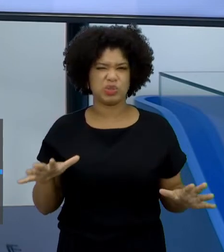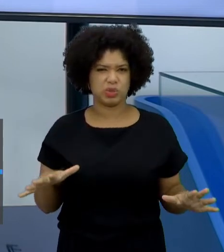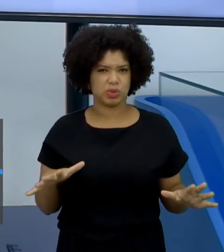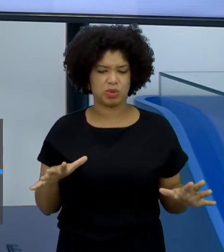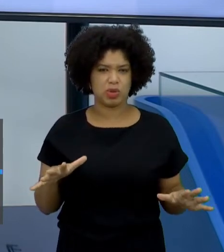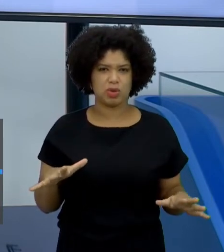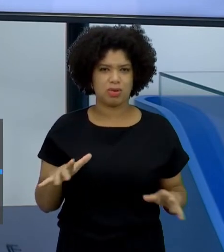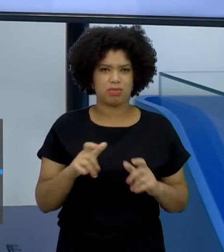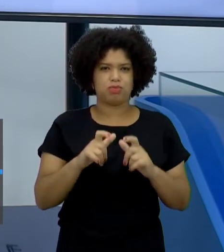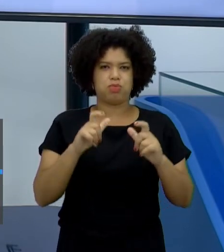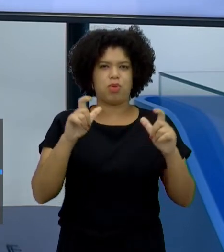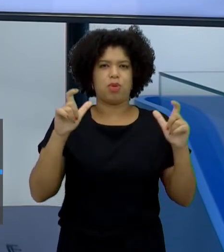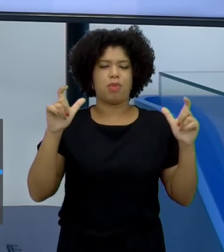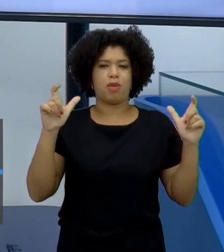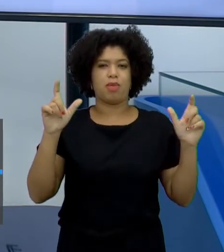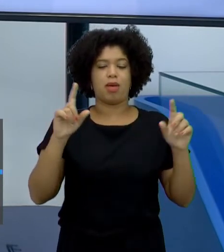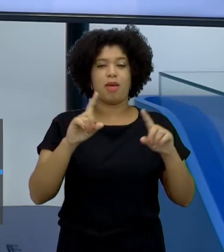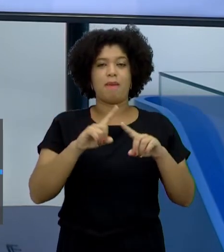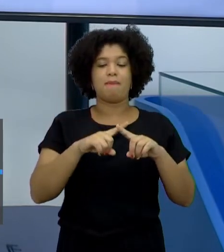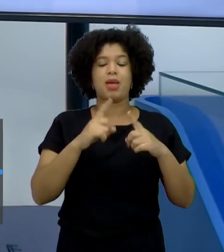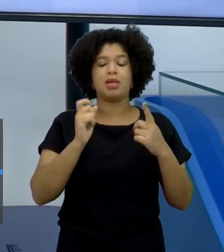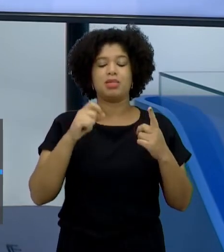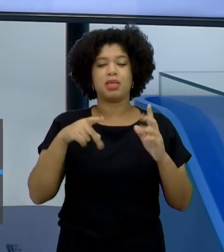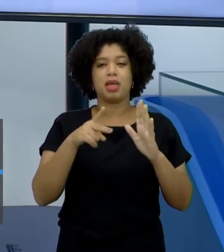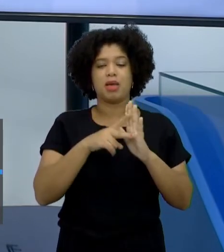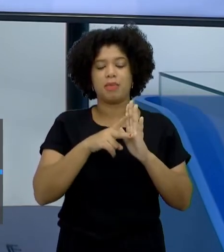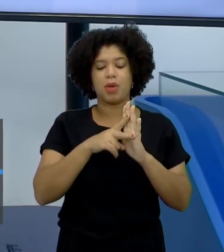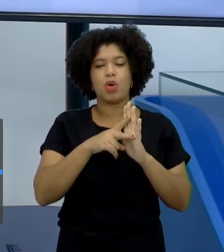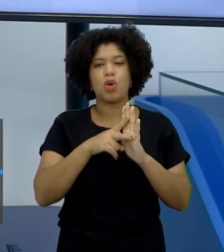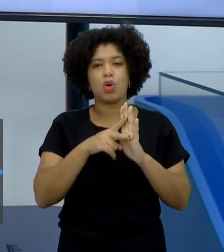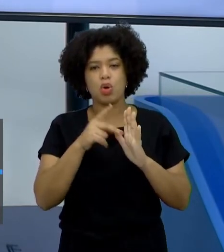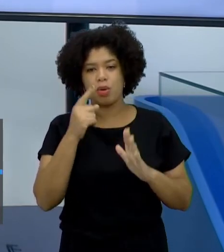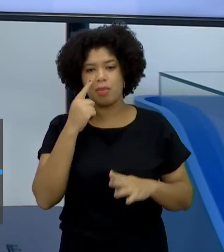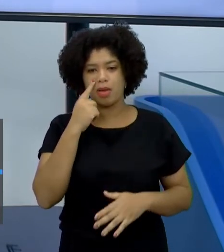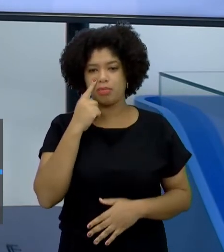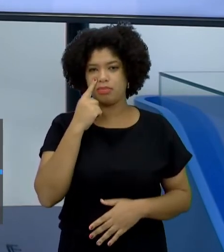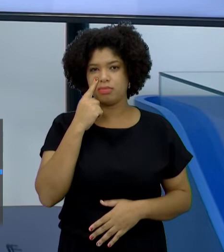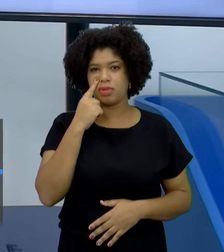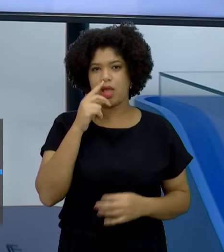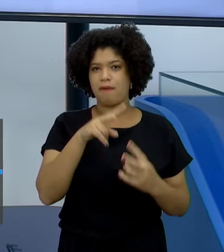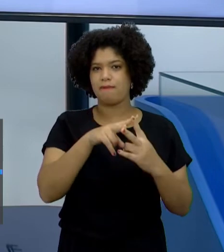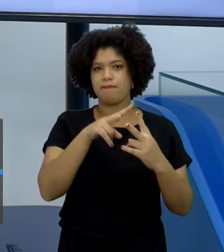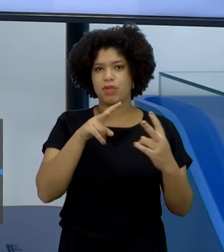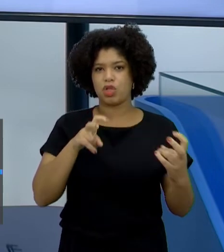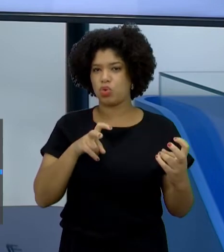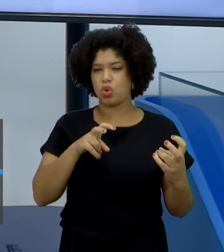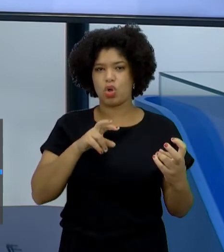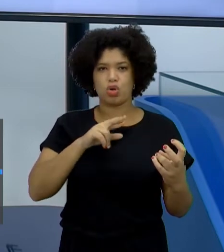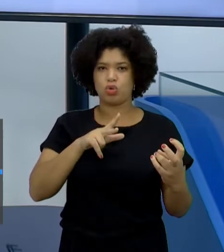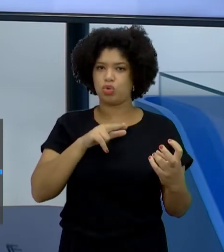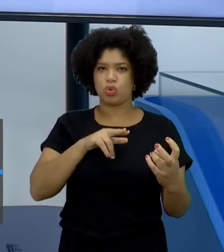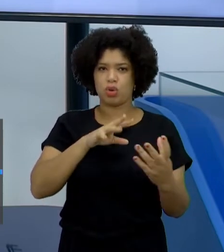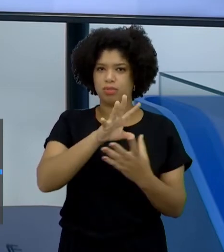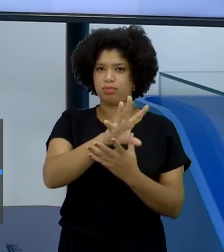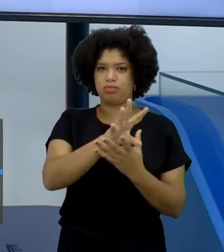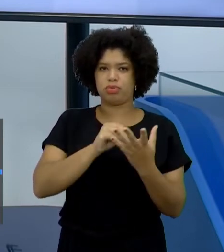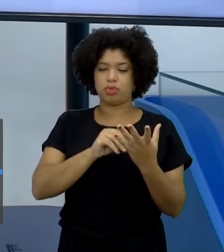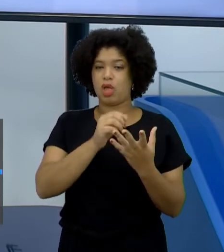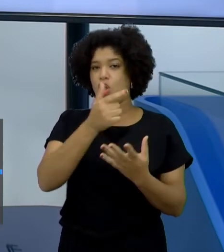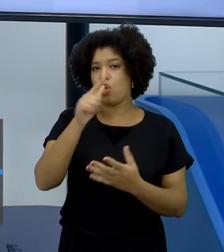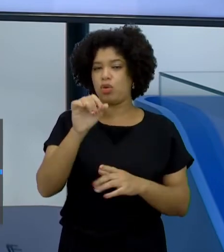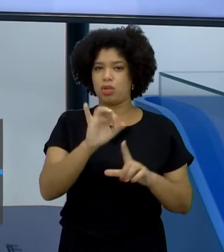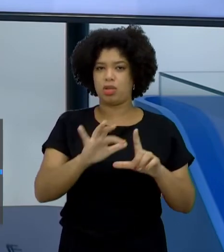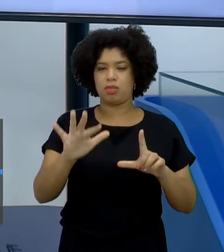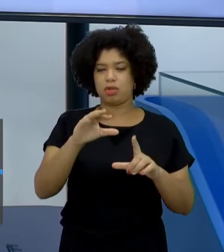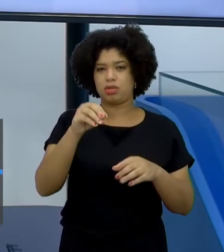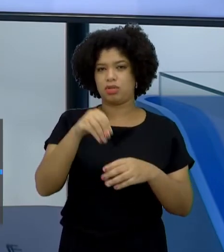mas você quer fazer projeções do raio, porque veja só, virtual não é projetar, virtual é formar uma imagem dentro